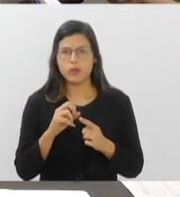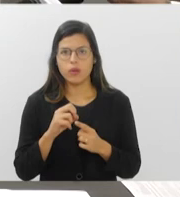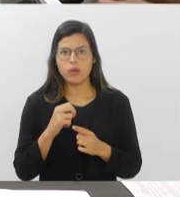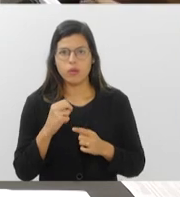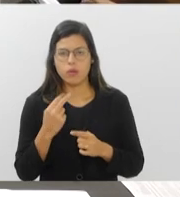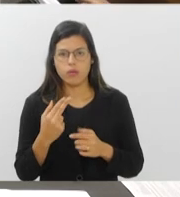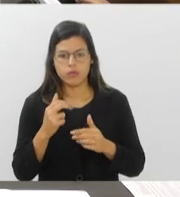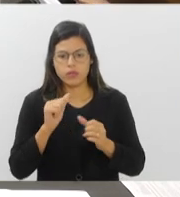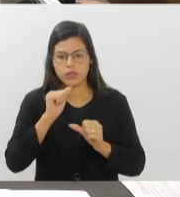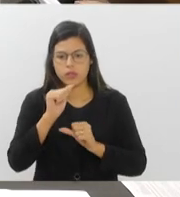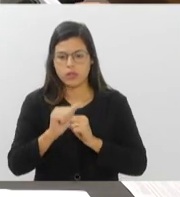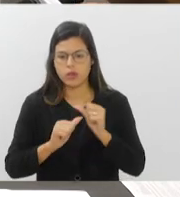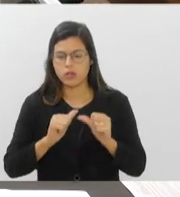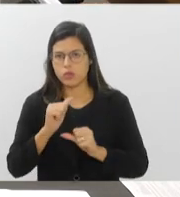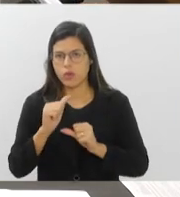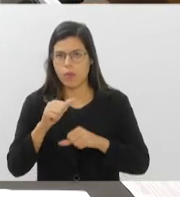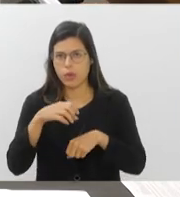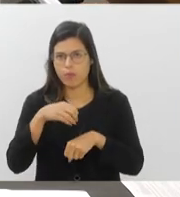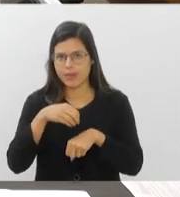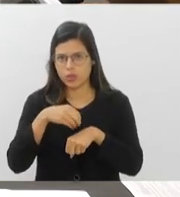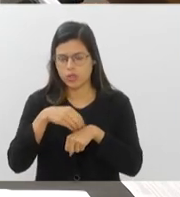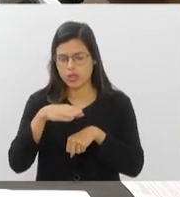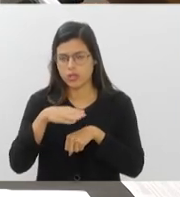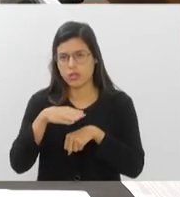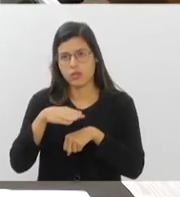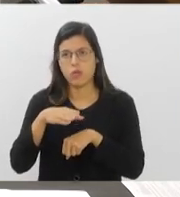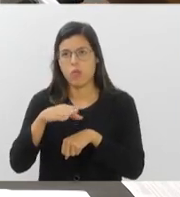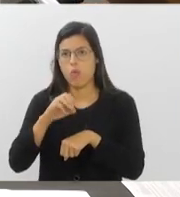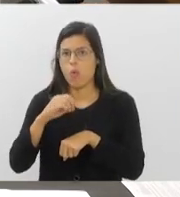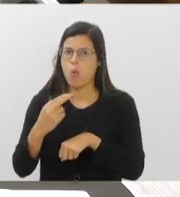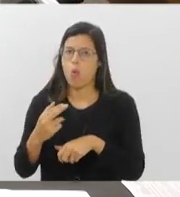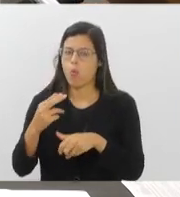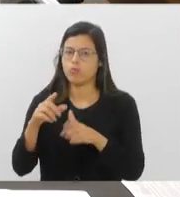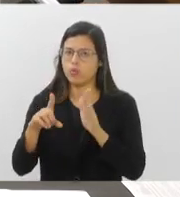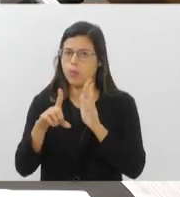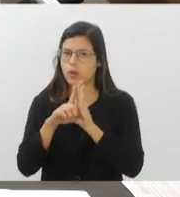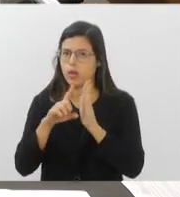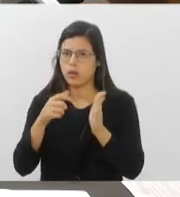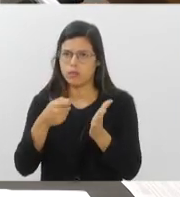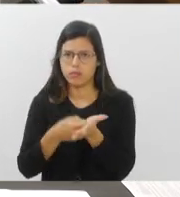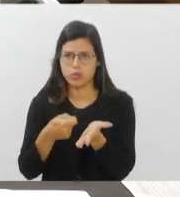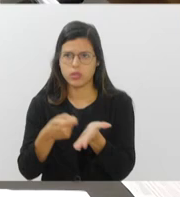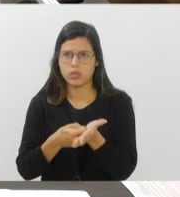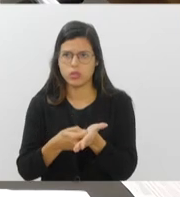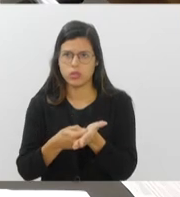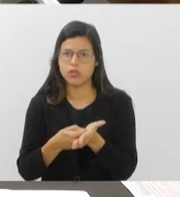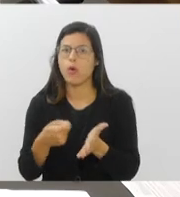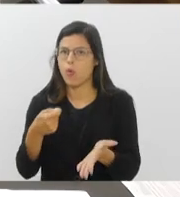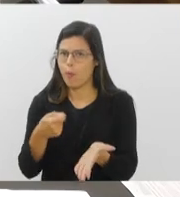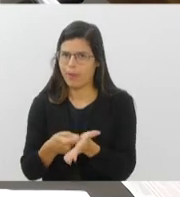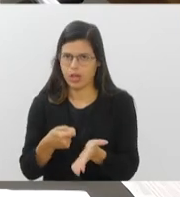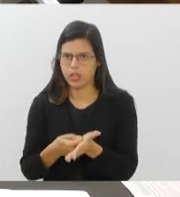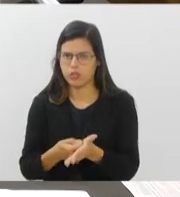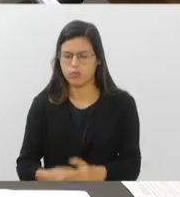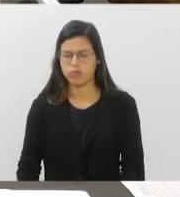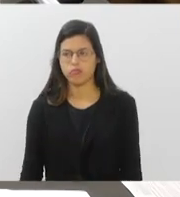transforma numa indicação ou transforma numa lei impositiva, obrigando.